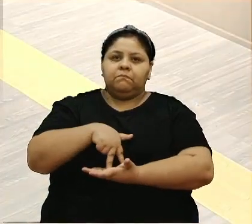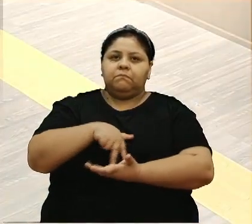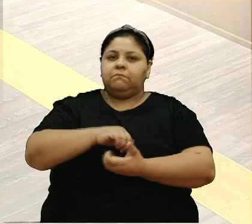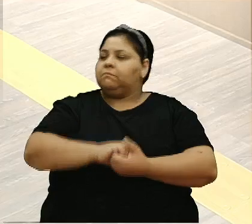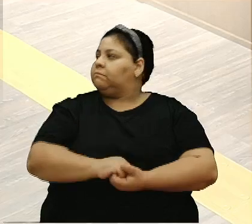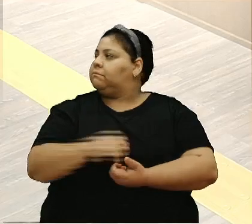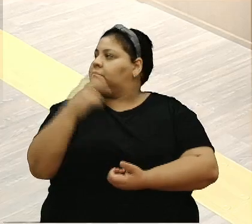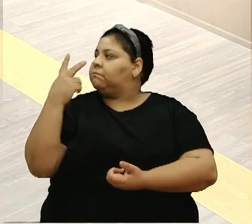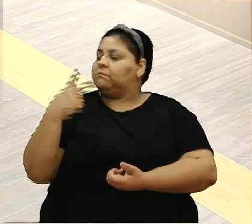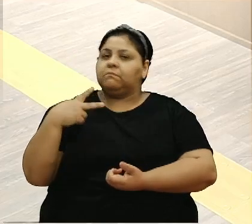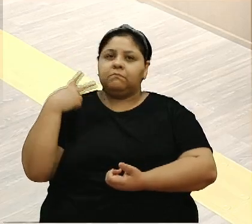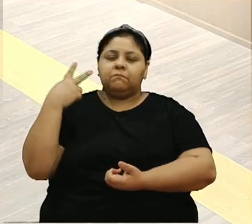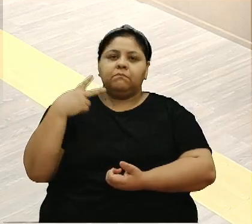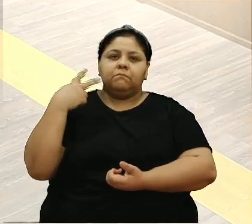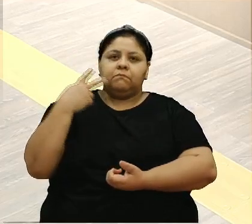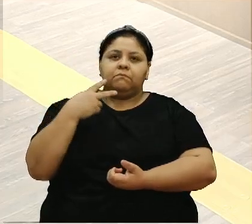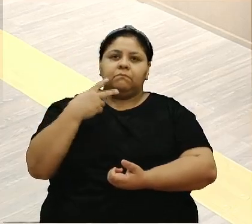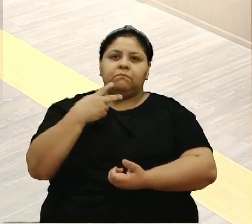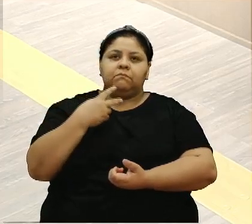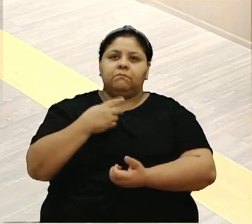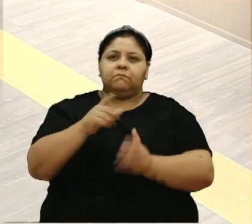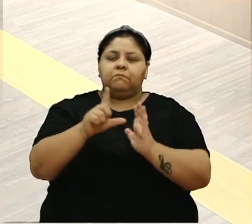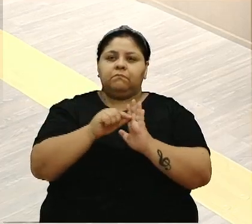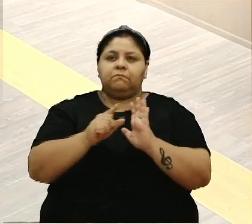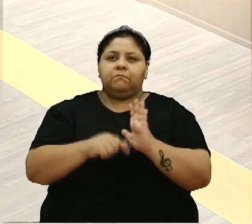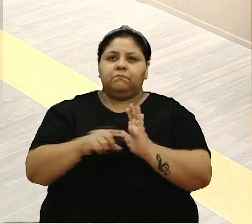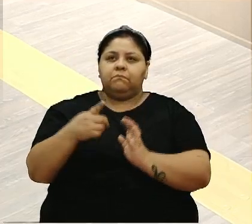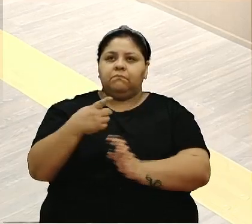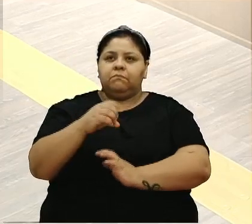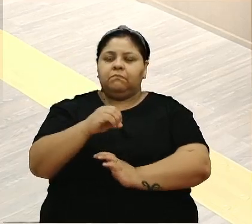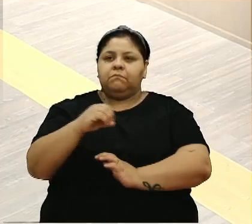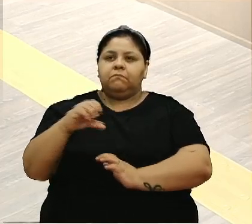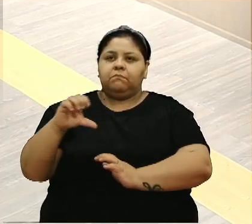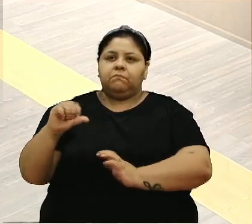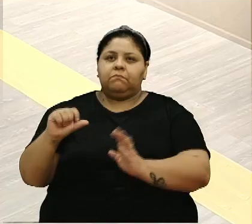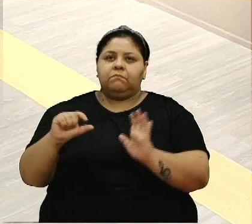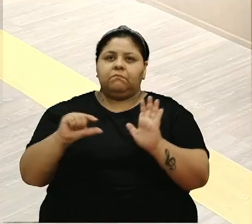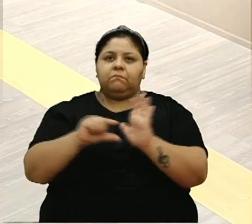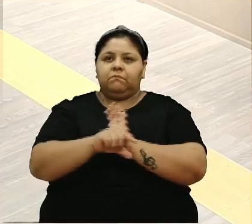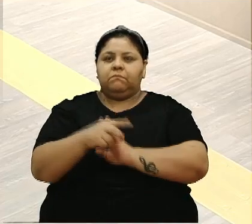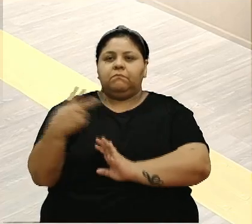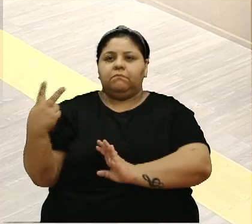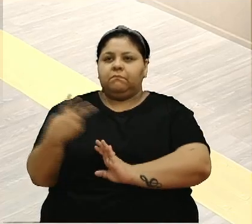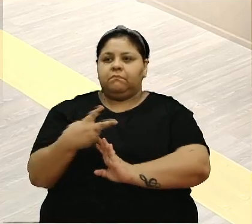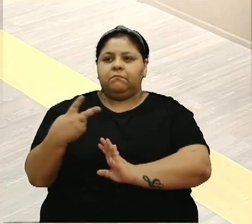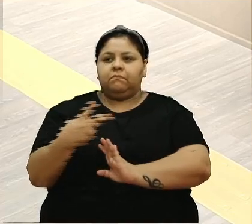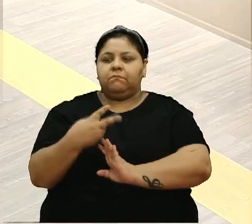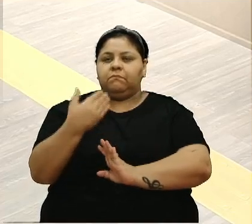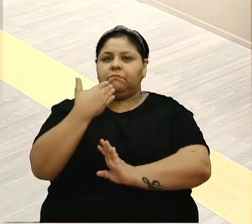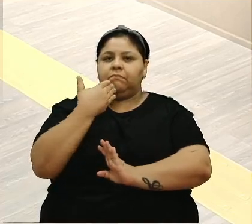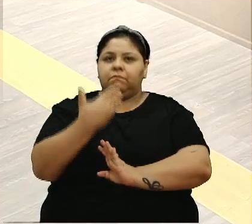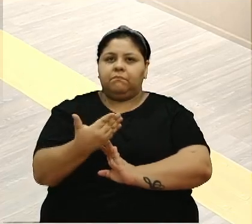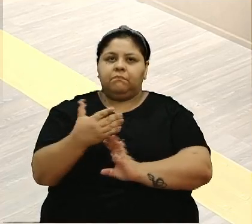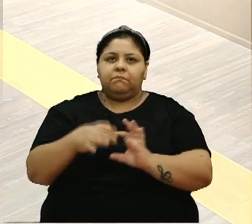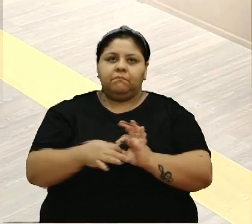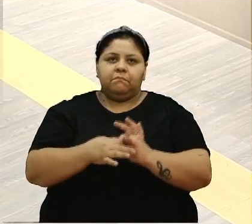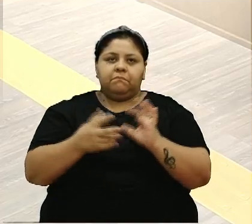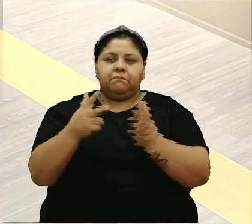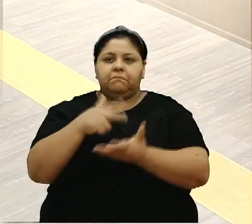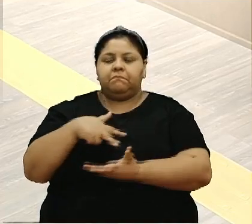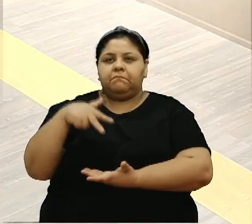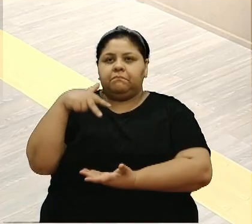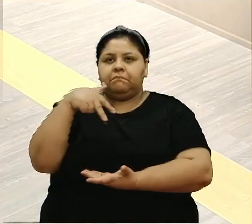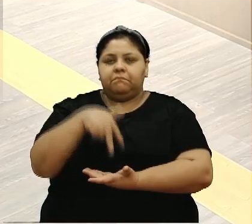O vereador que o presidente subscreve, nos termos do artigo 109, parágrafo 2º do regimento interno desta Casa, requer a cedência do espaço da tribuna